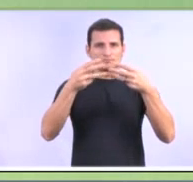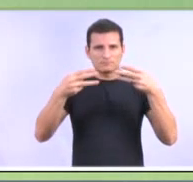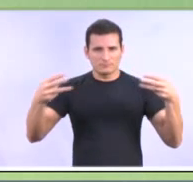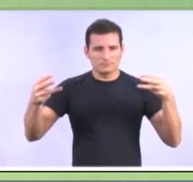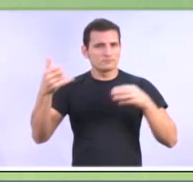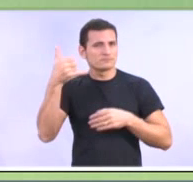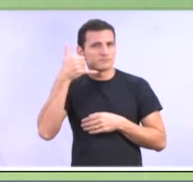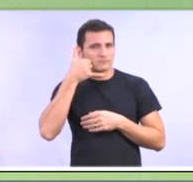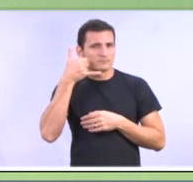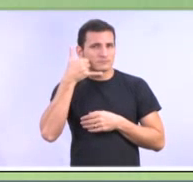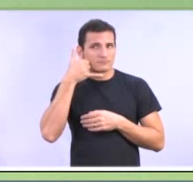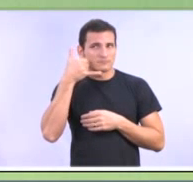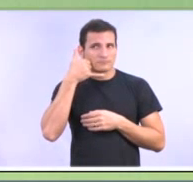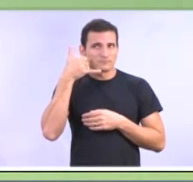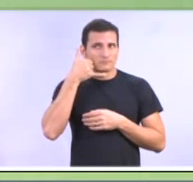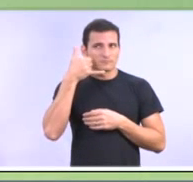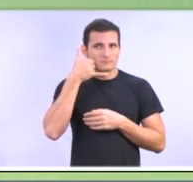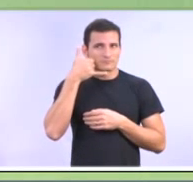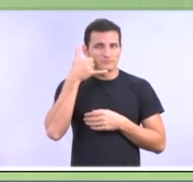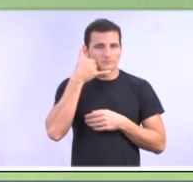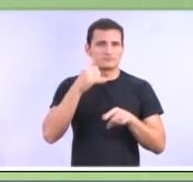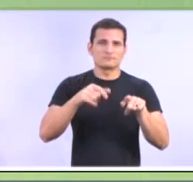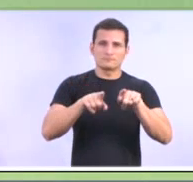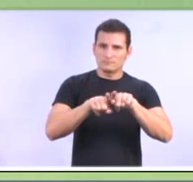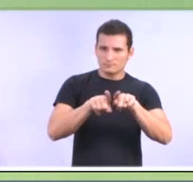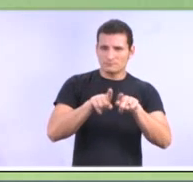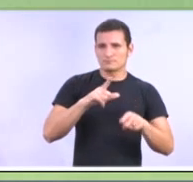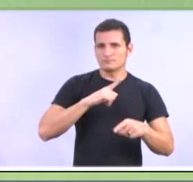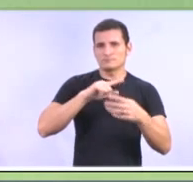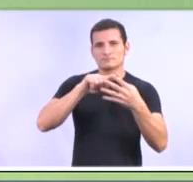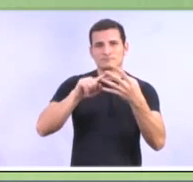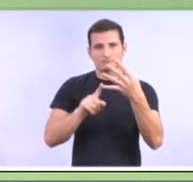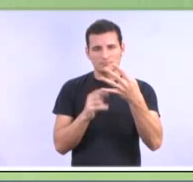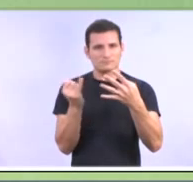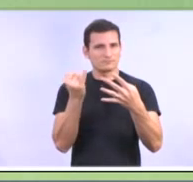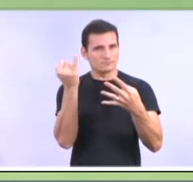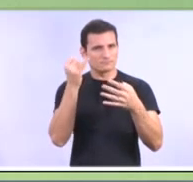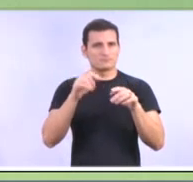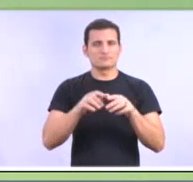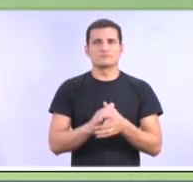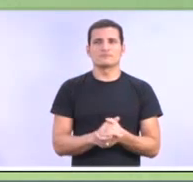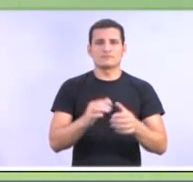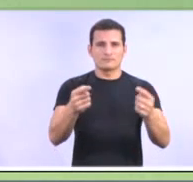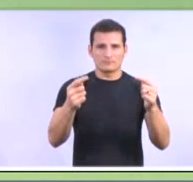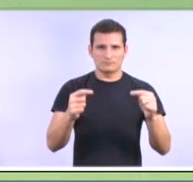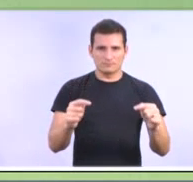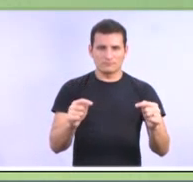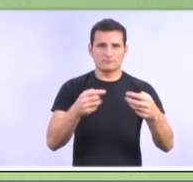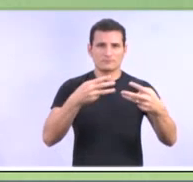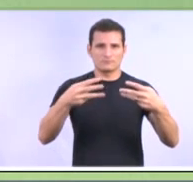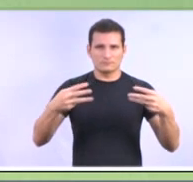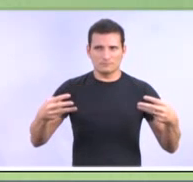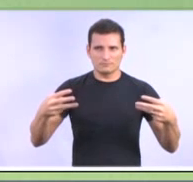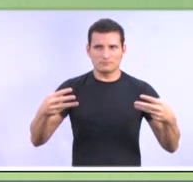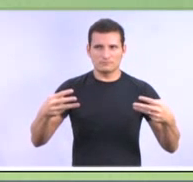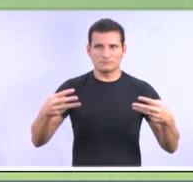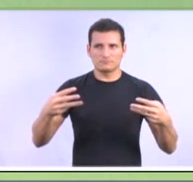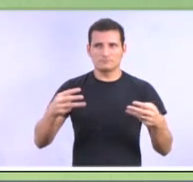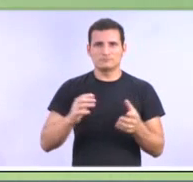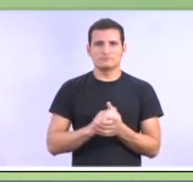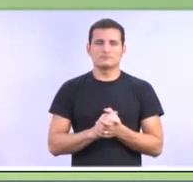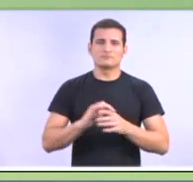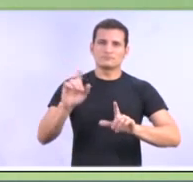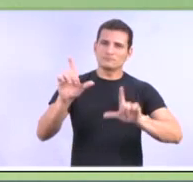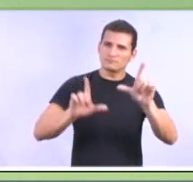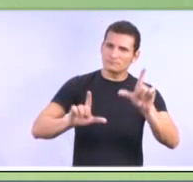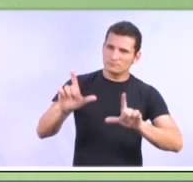telefonia, que também tinha os 4 elementos, e também as redes de broadcast, ou redes de difusão,